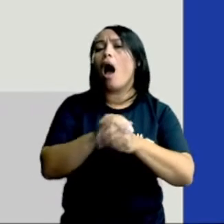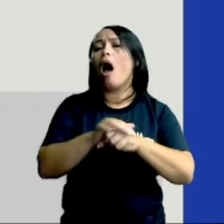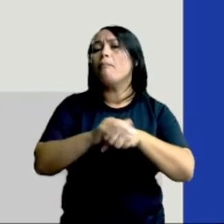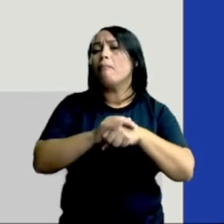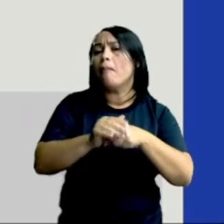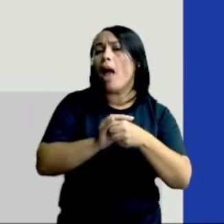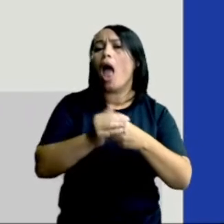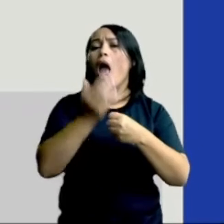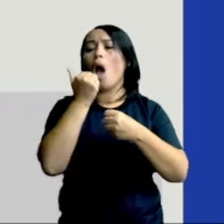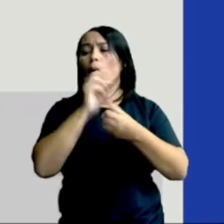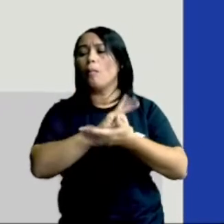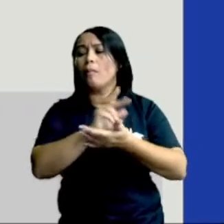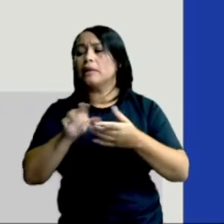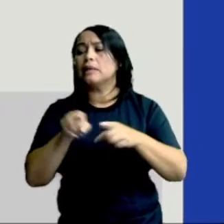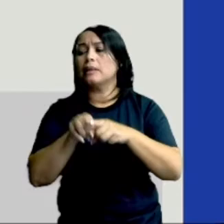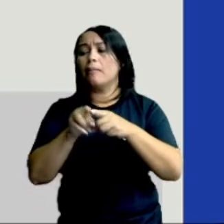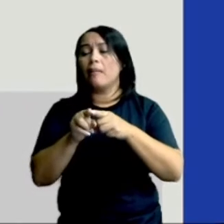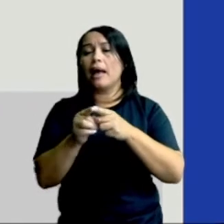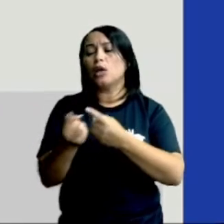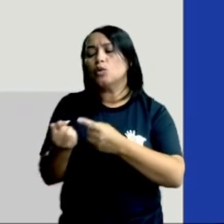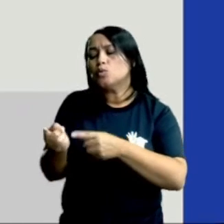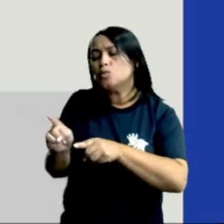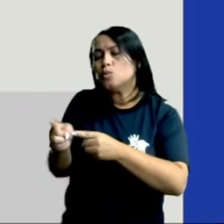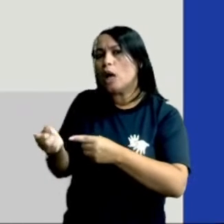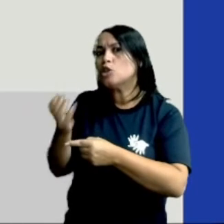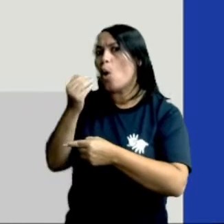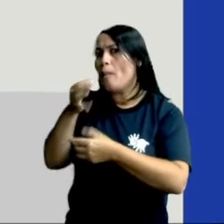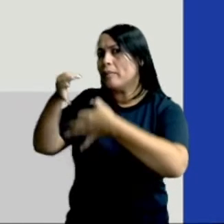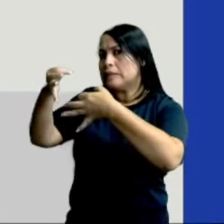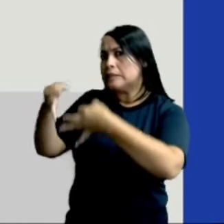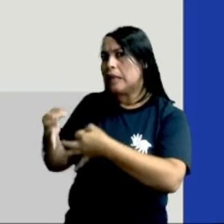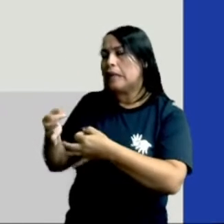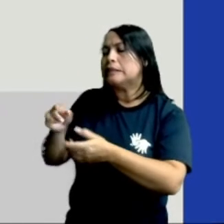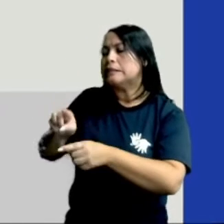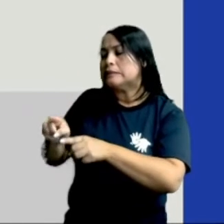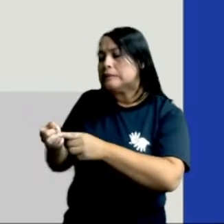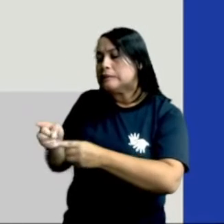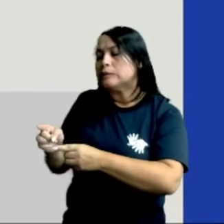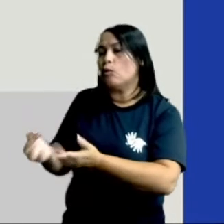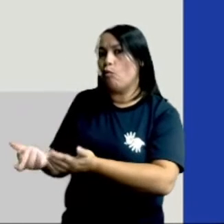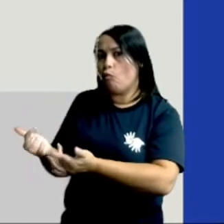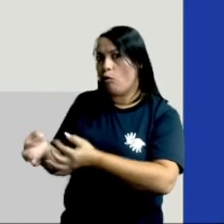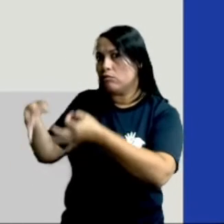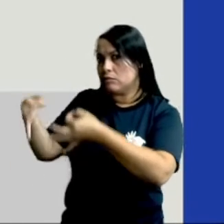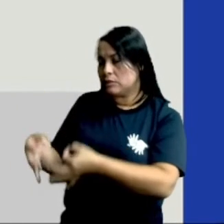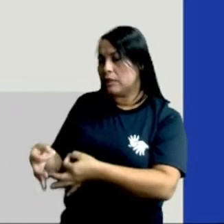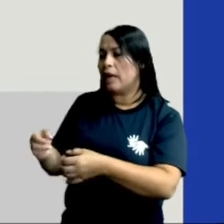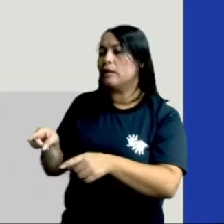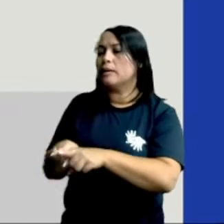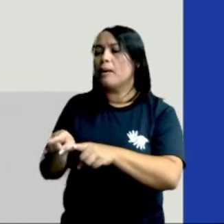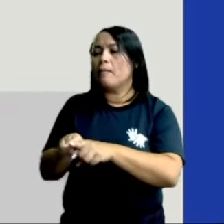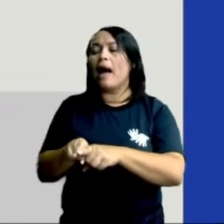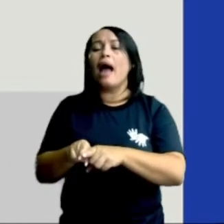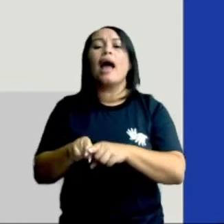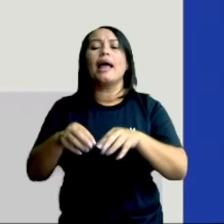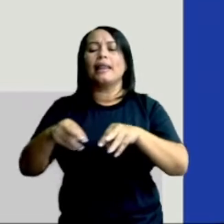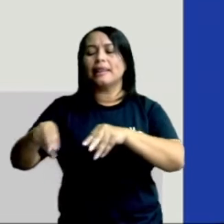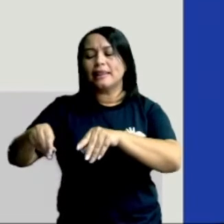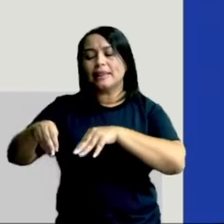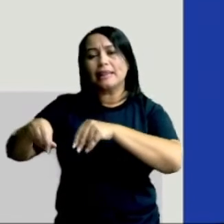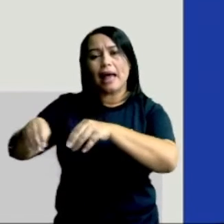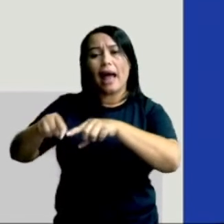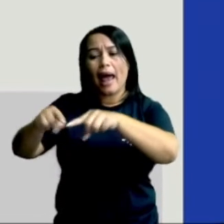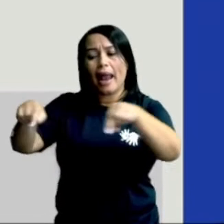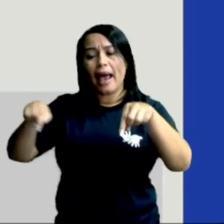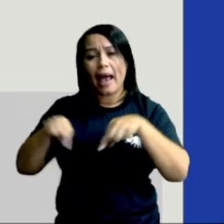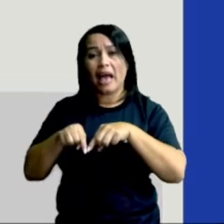mal passada. E também manter uma caixa de areia e trocar essa areia frequentemente dentro da sua